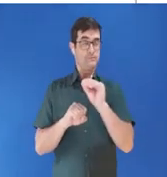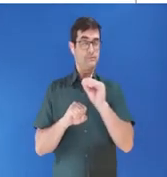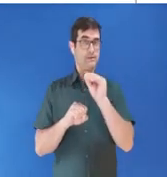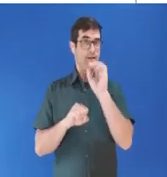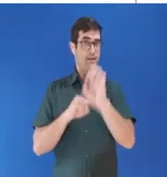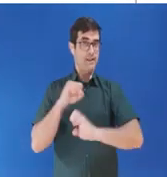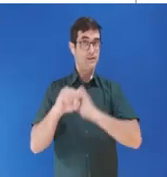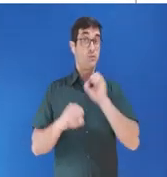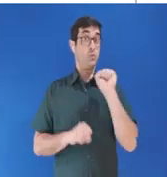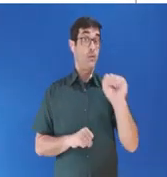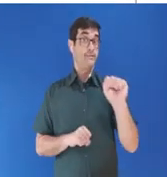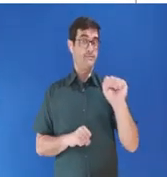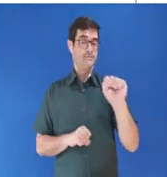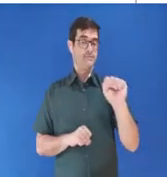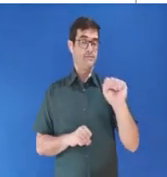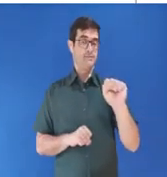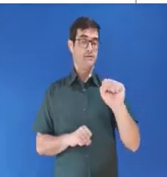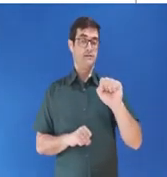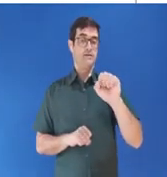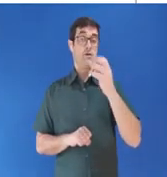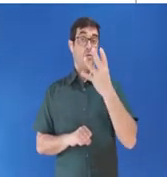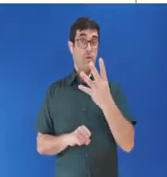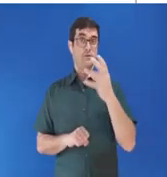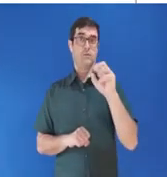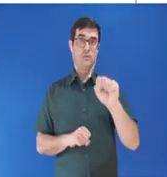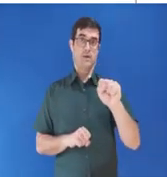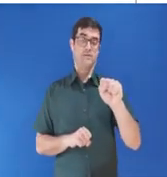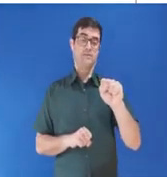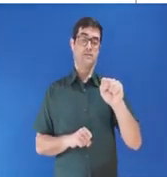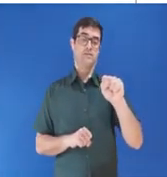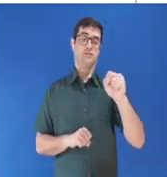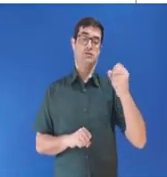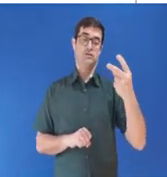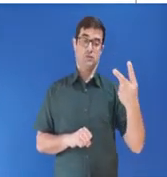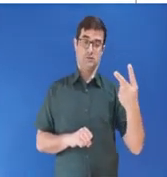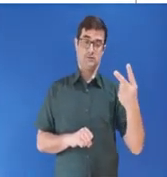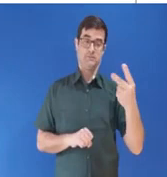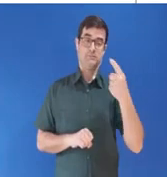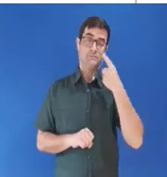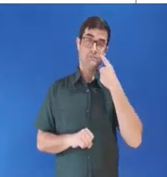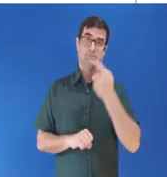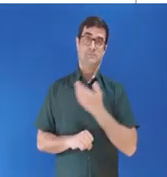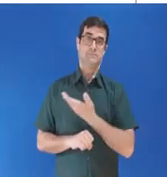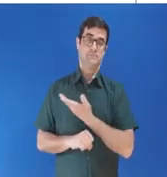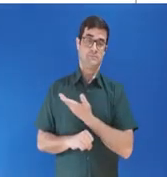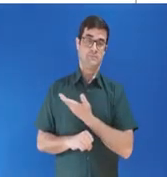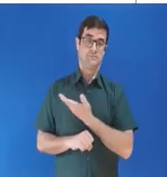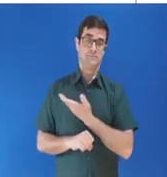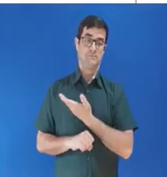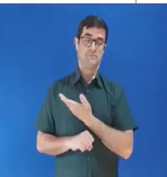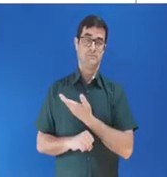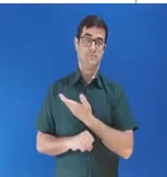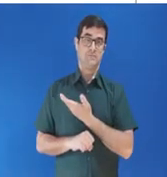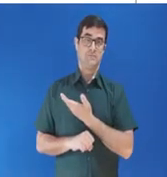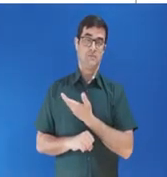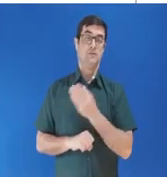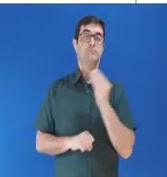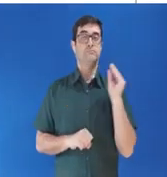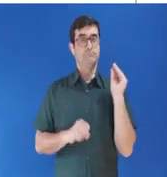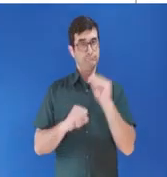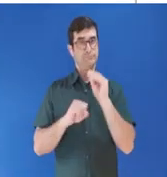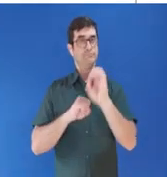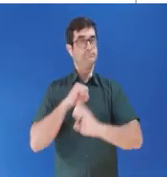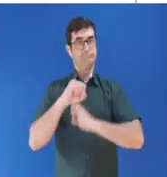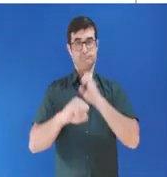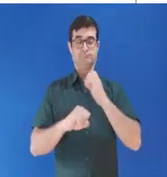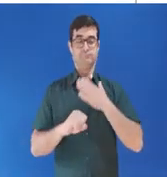formando 4s2. Por isso, ele tem uma afinidade eletrônica, porque vai dar um elétron para cá, tranquilo. Agora, aqui